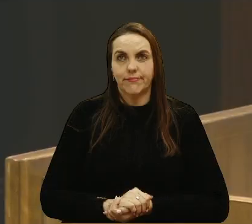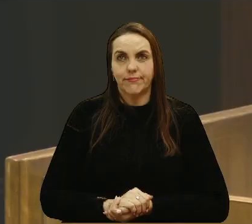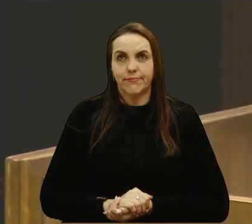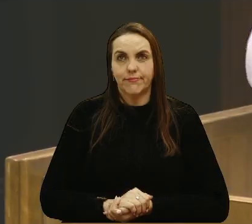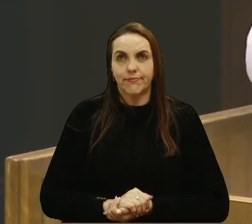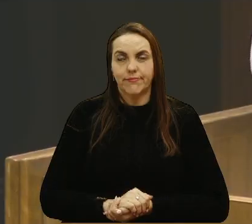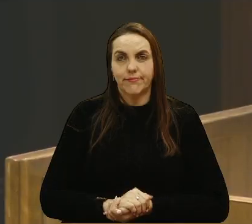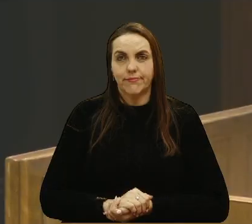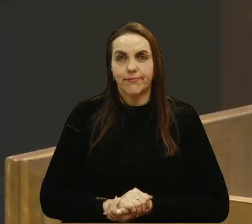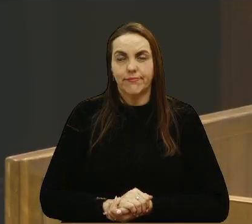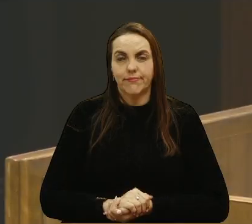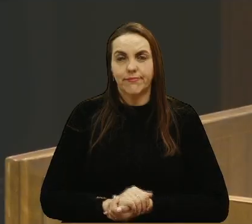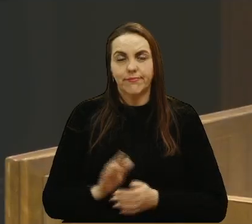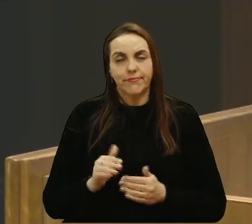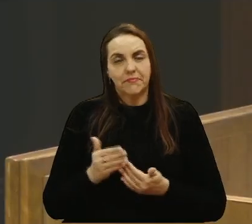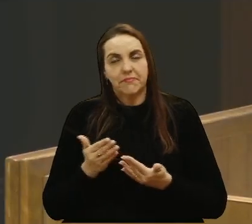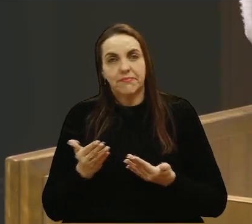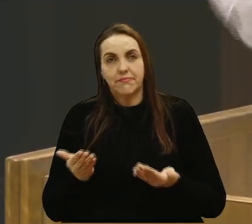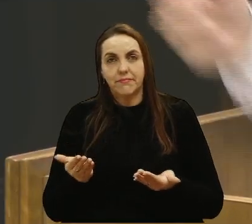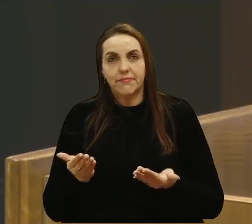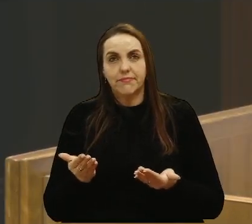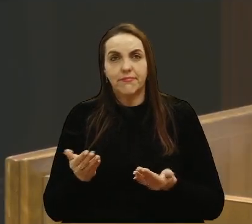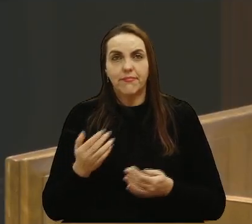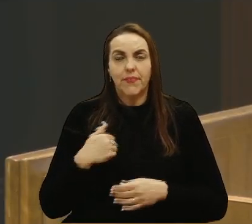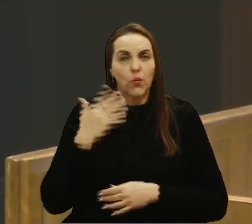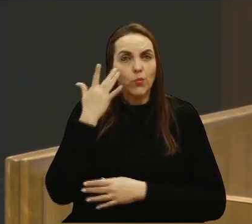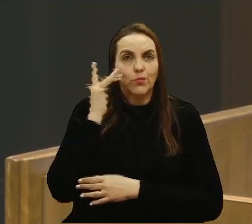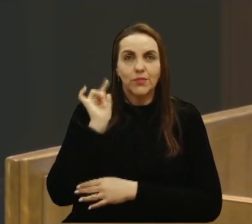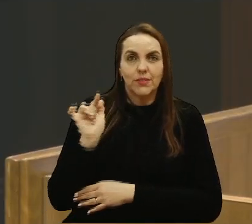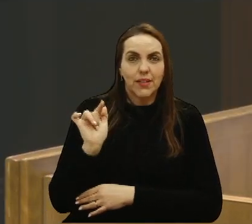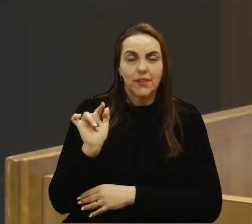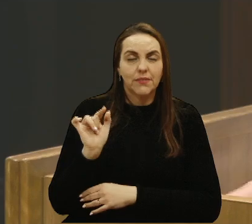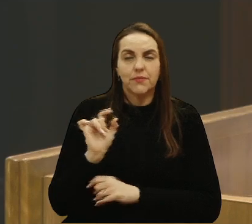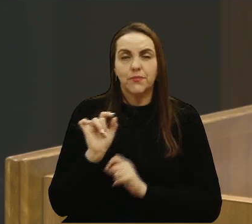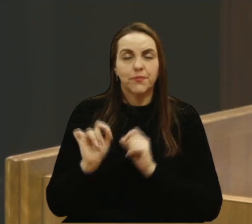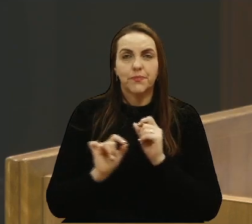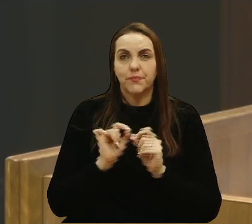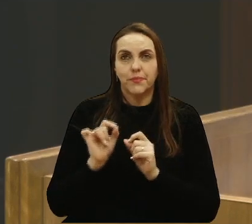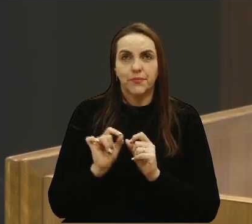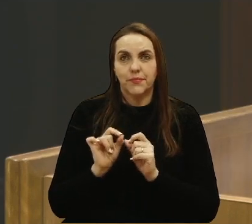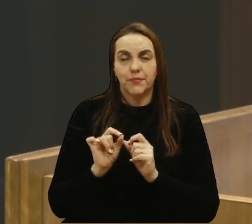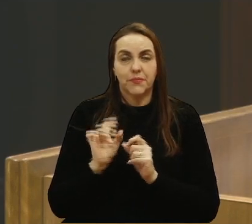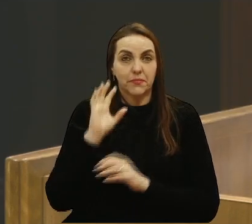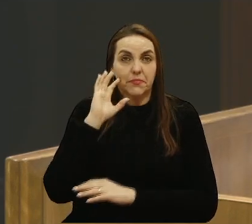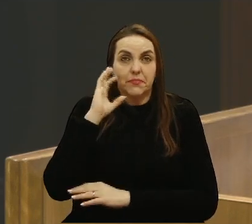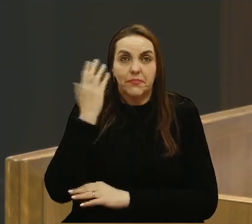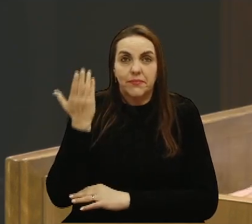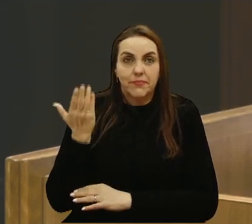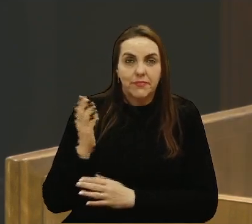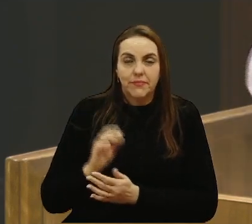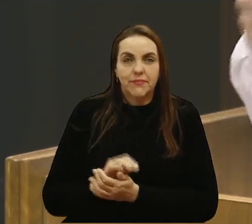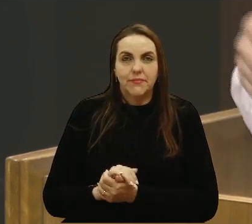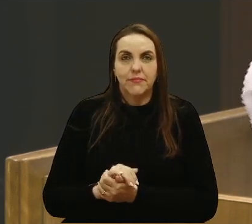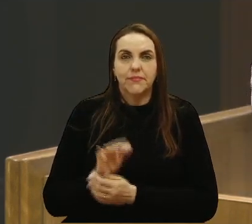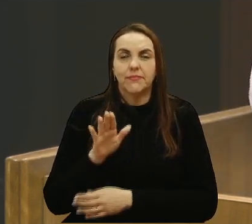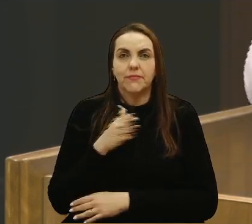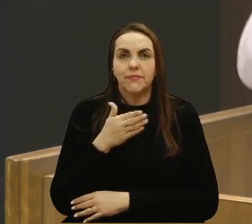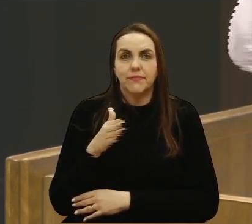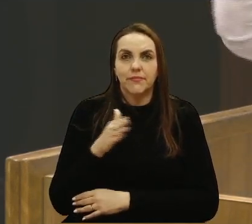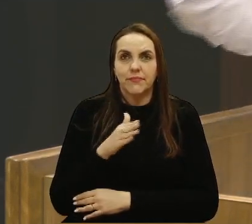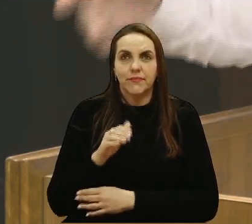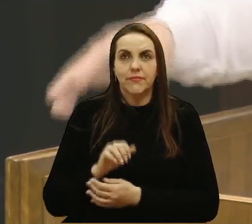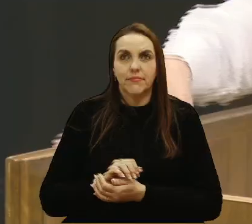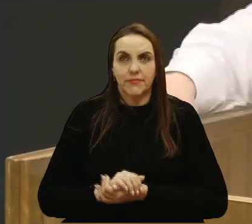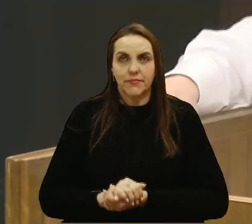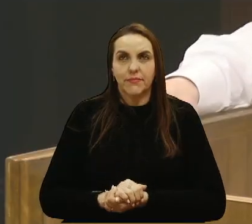E aí, eu não sei qual foi o que aconteceu, né? Mas talvez uma declaração de